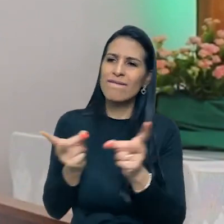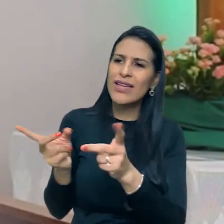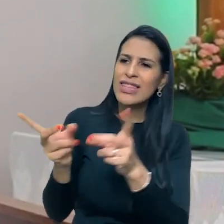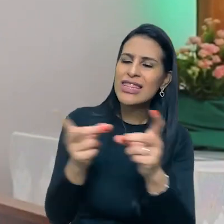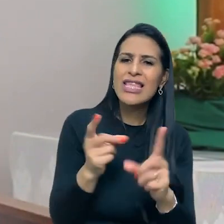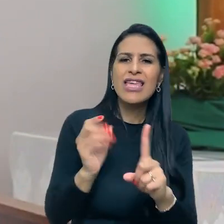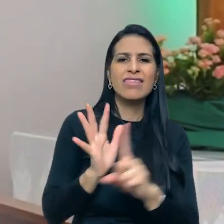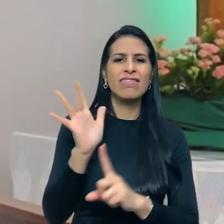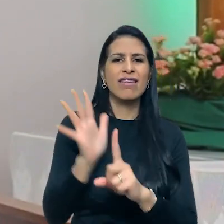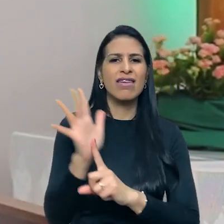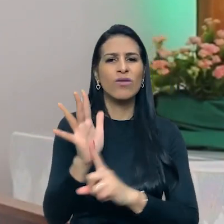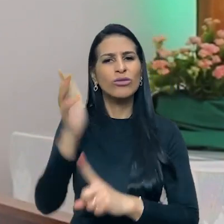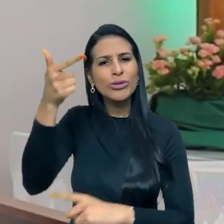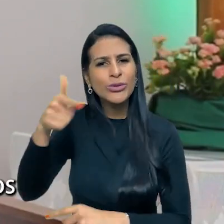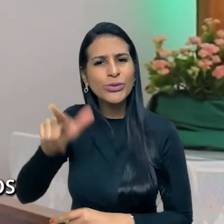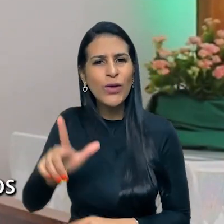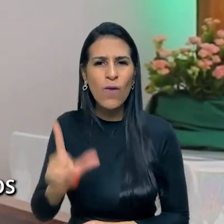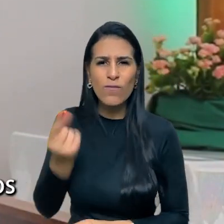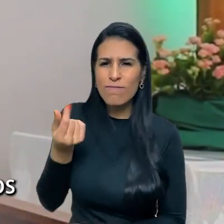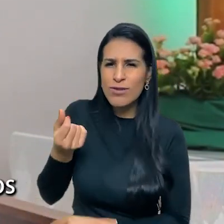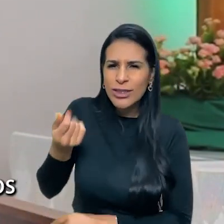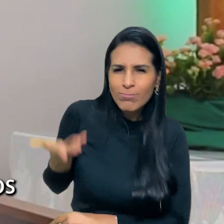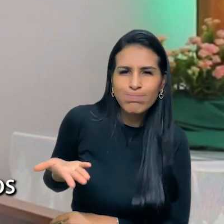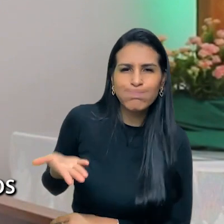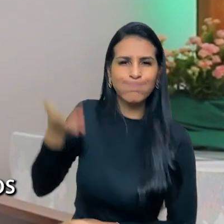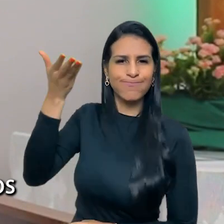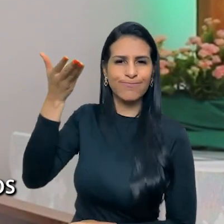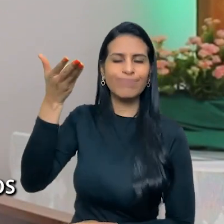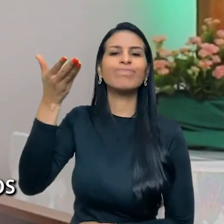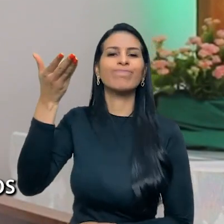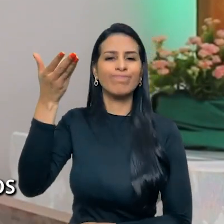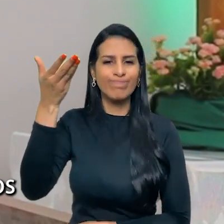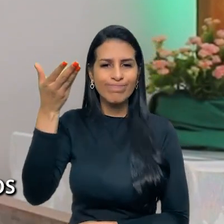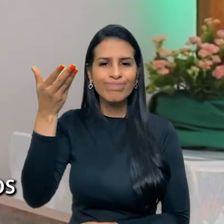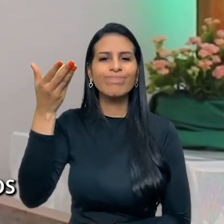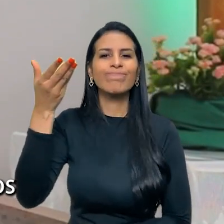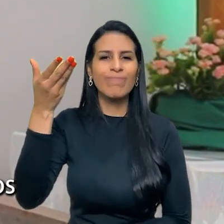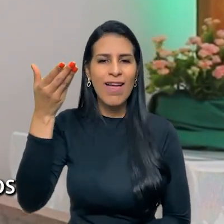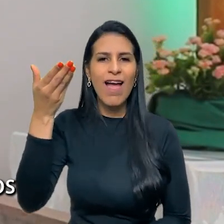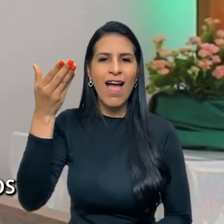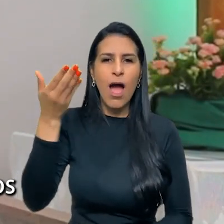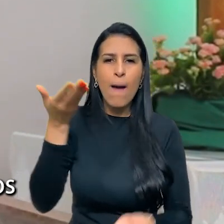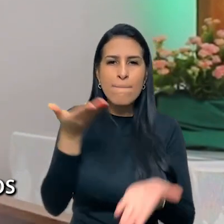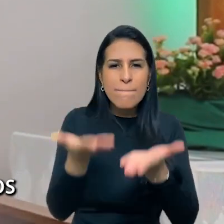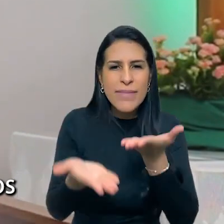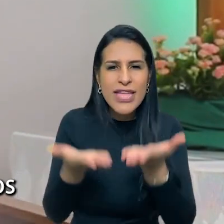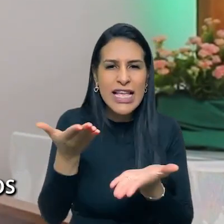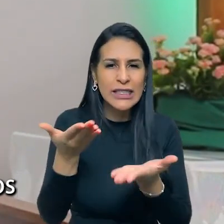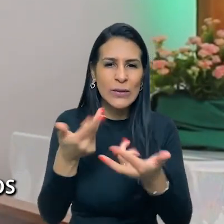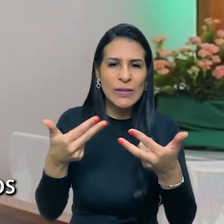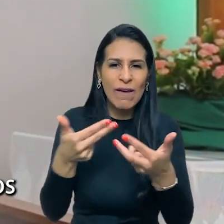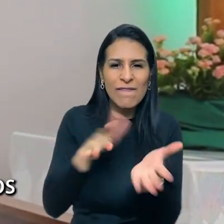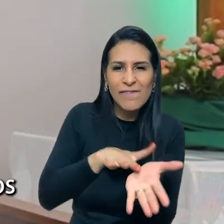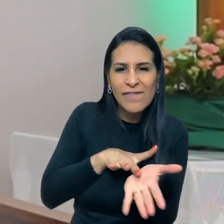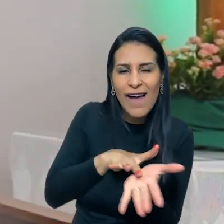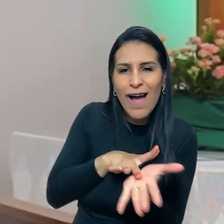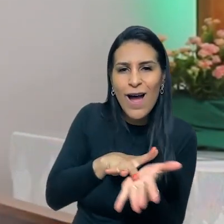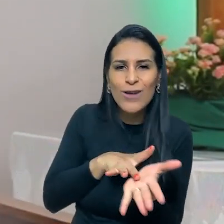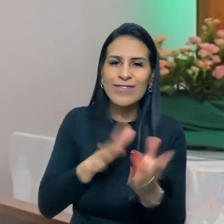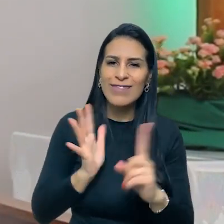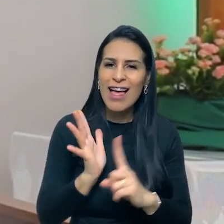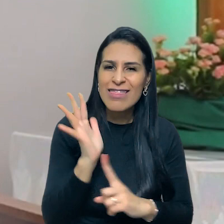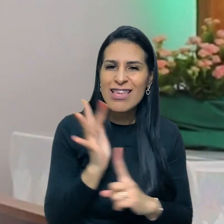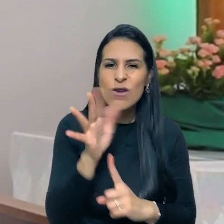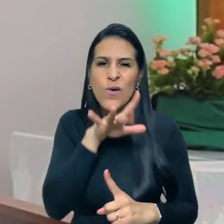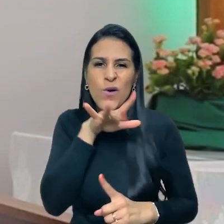começaríamos a vender trigo de novo, cobrando preços bem altos, usando pesos e medidas falsos,